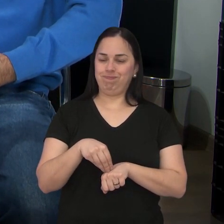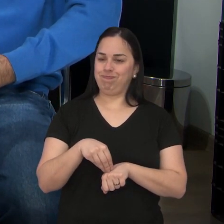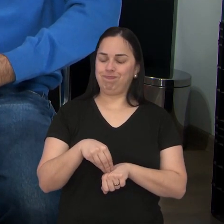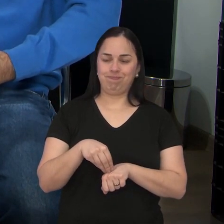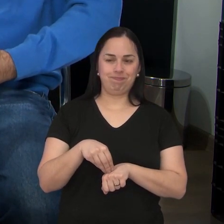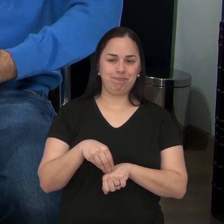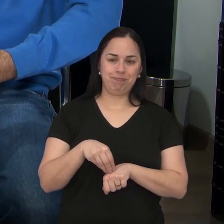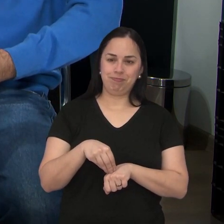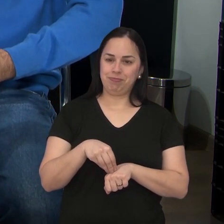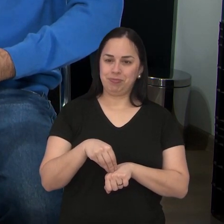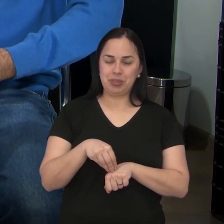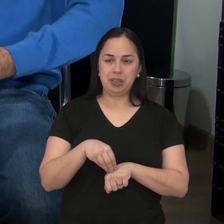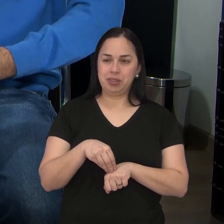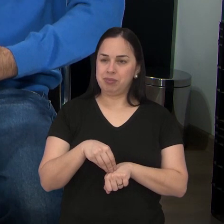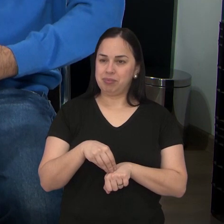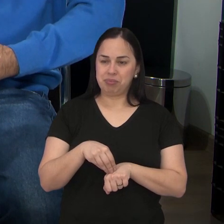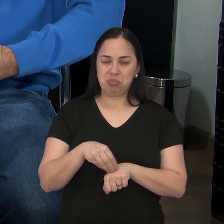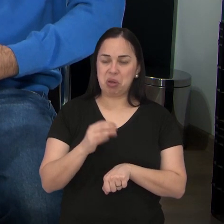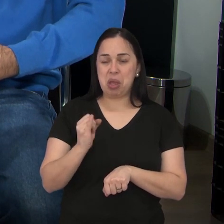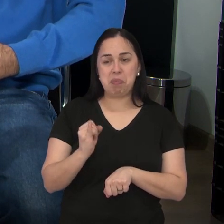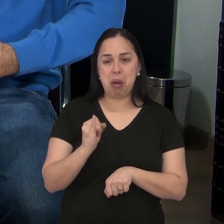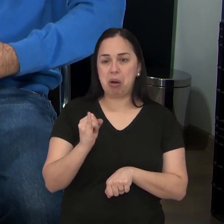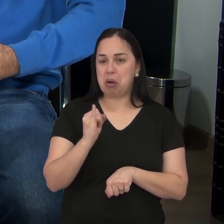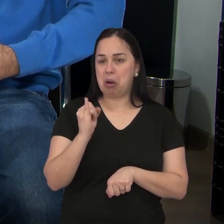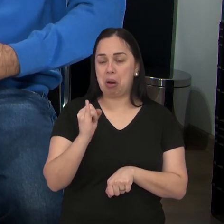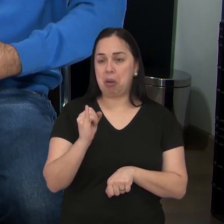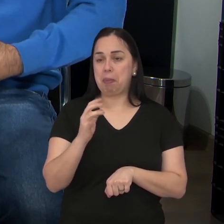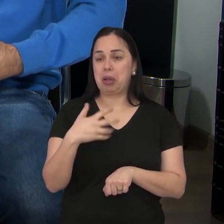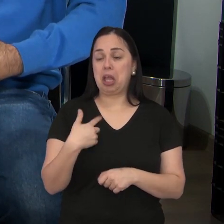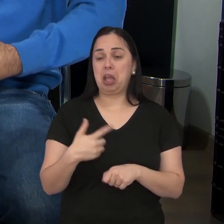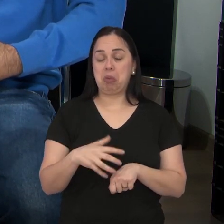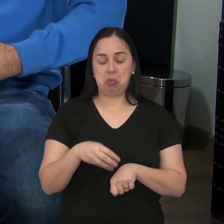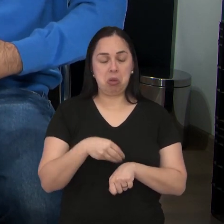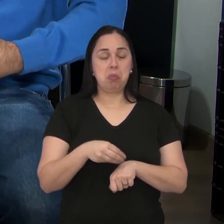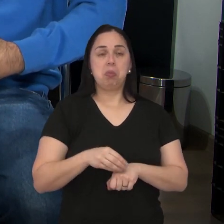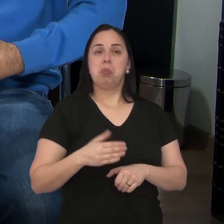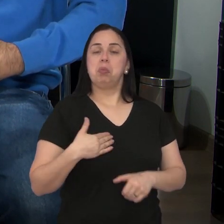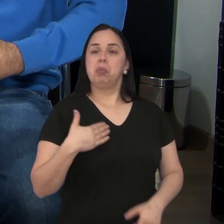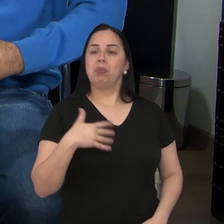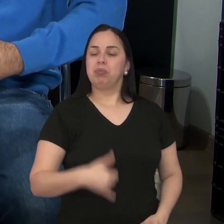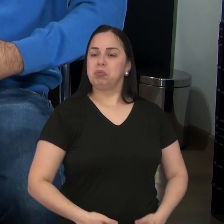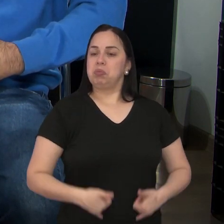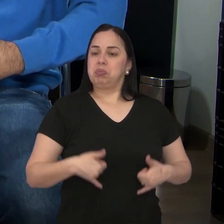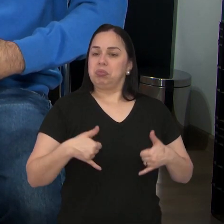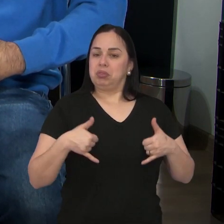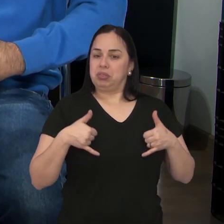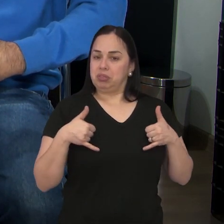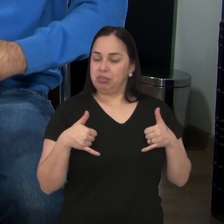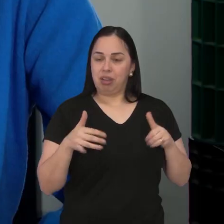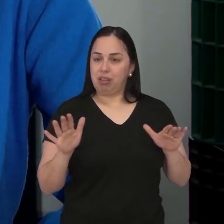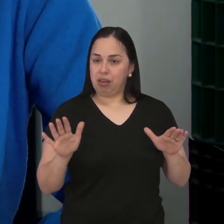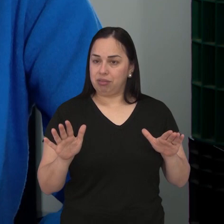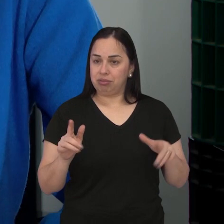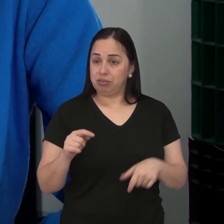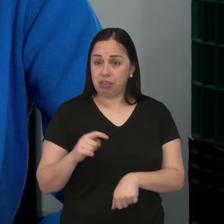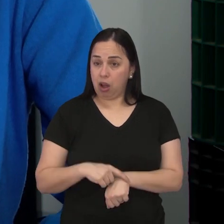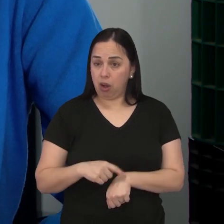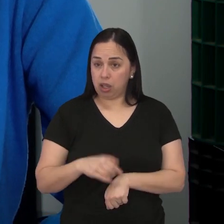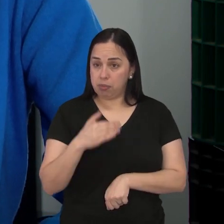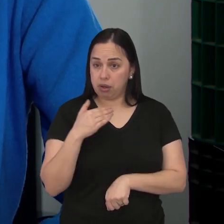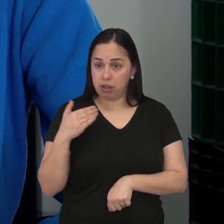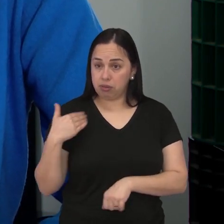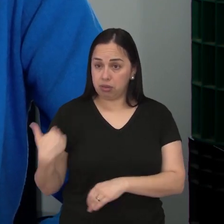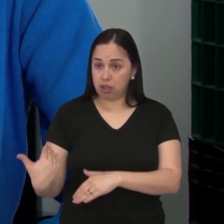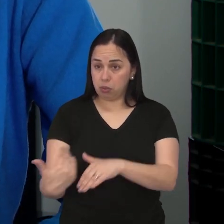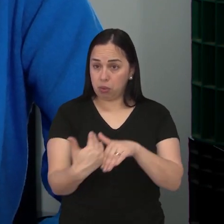nenhuma para a nossa vida, né? Só arrogância. E eu não vou levar isso para o meu tumbão, vou ser igual a todos